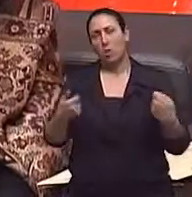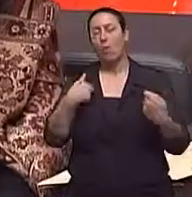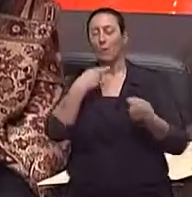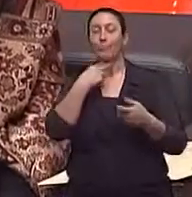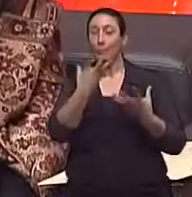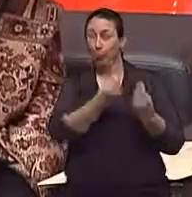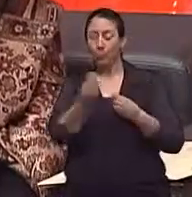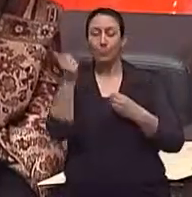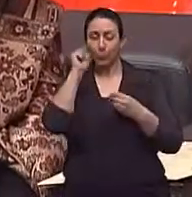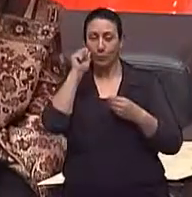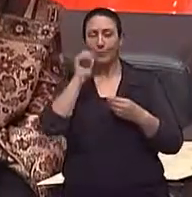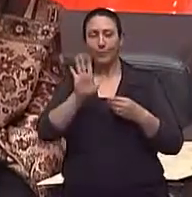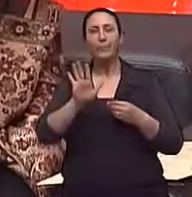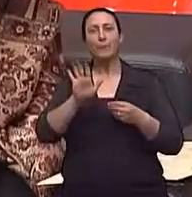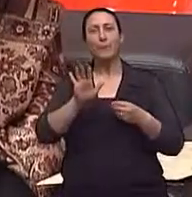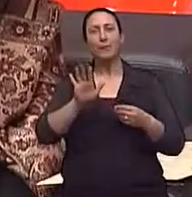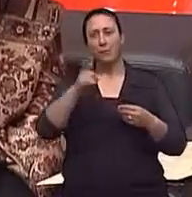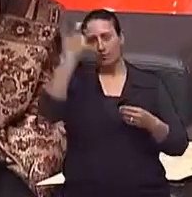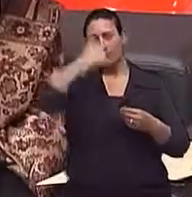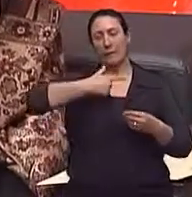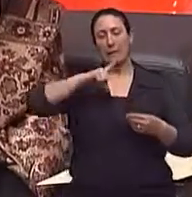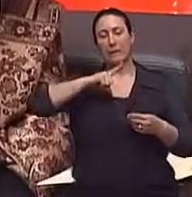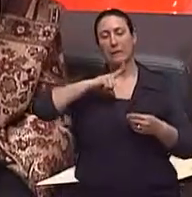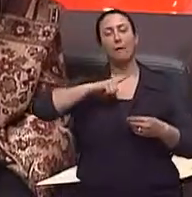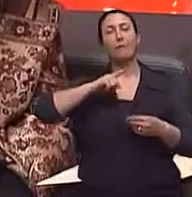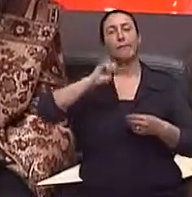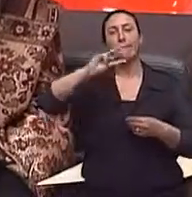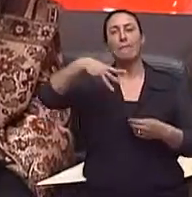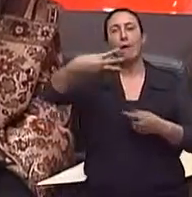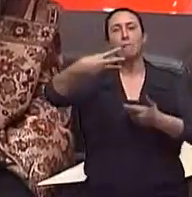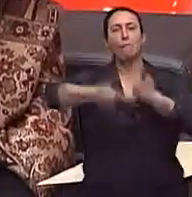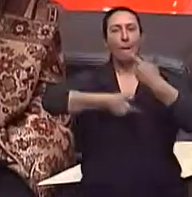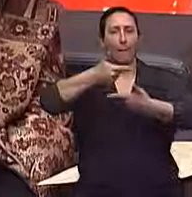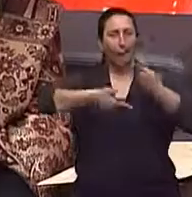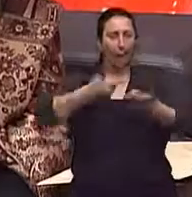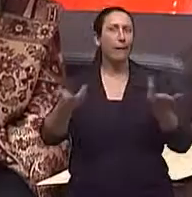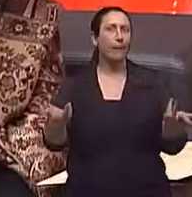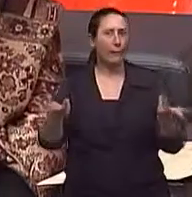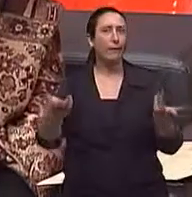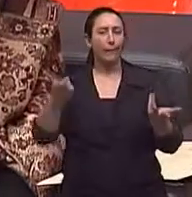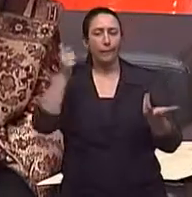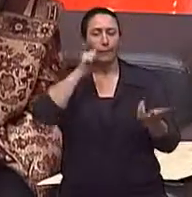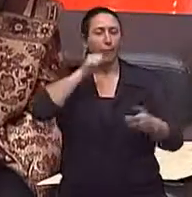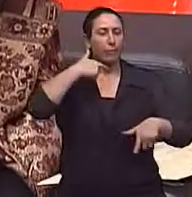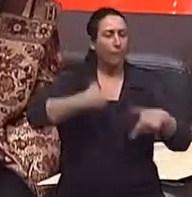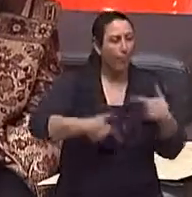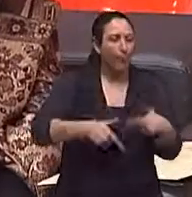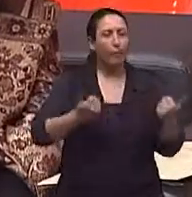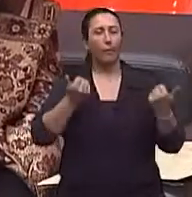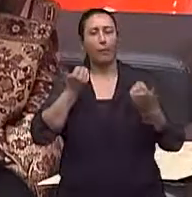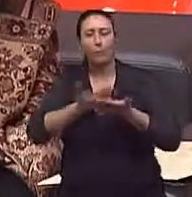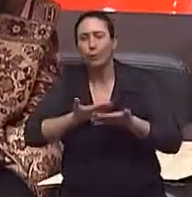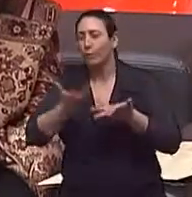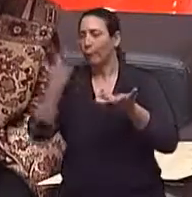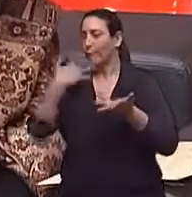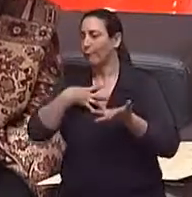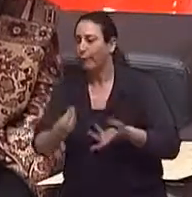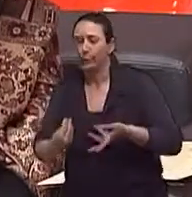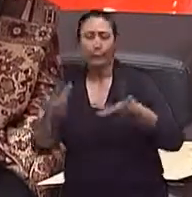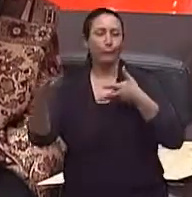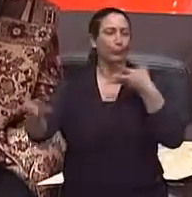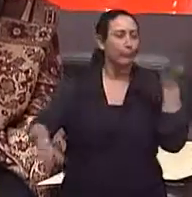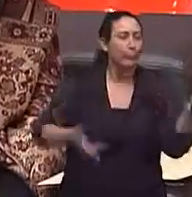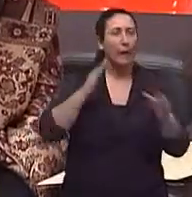por exemplo a gente sabe que existia tripla jornada e se não na mais então as mulheres não se permitem adoecer